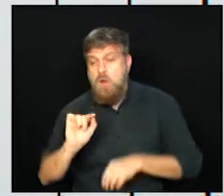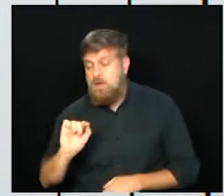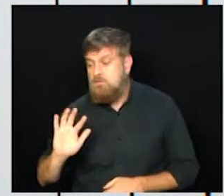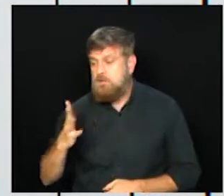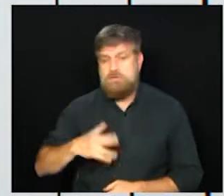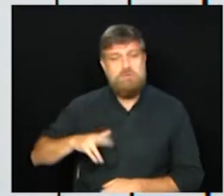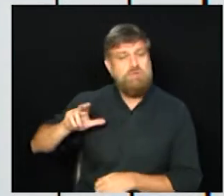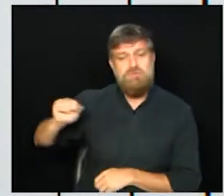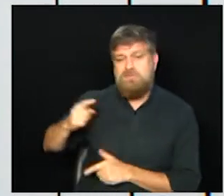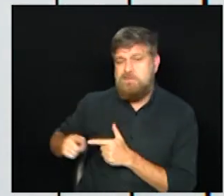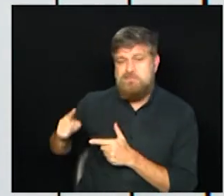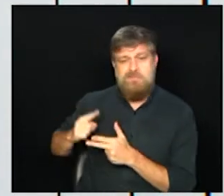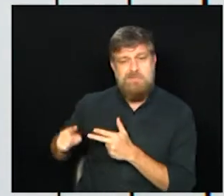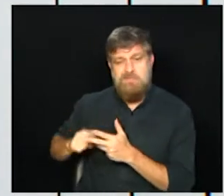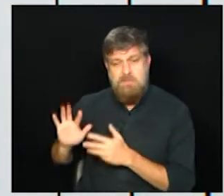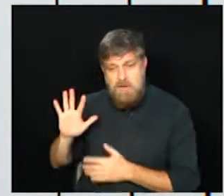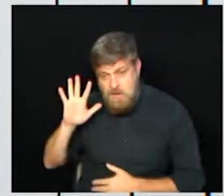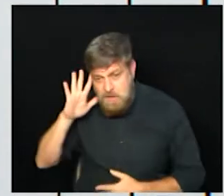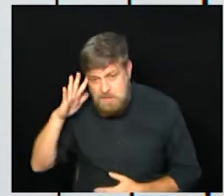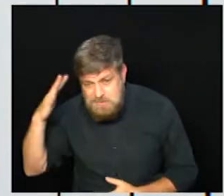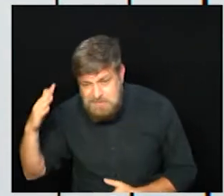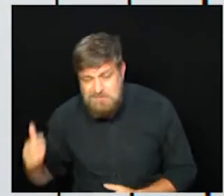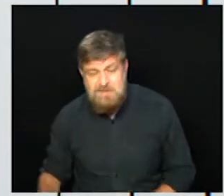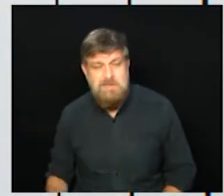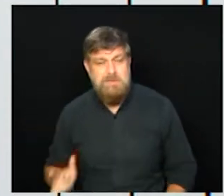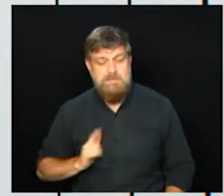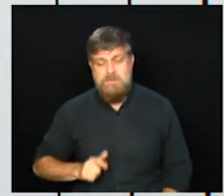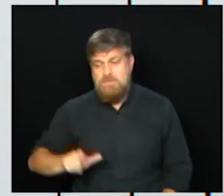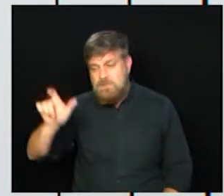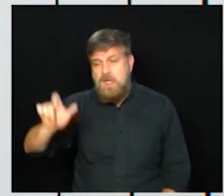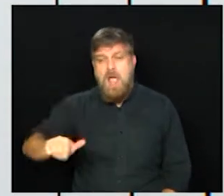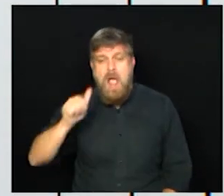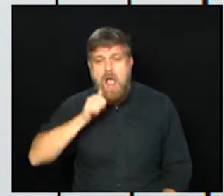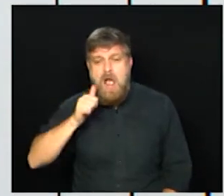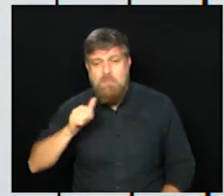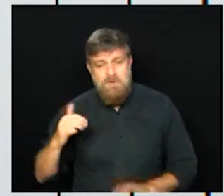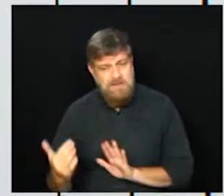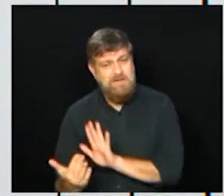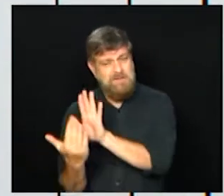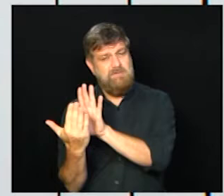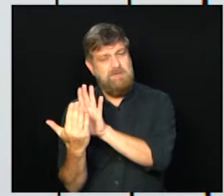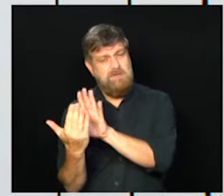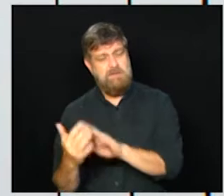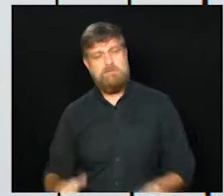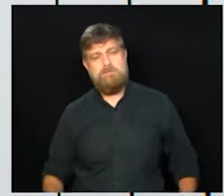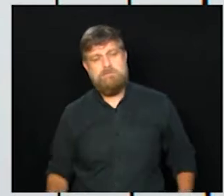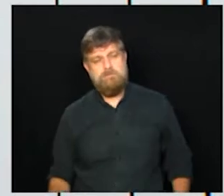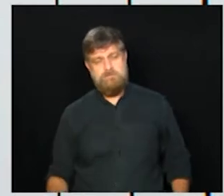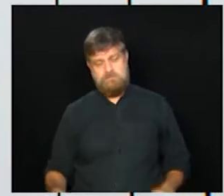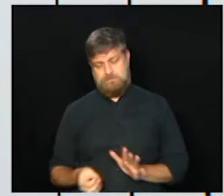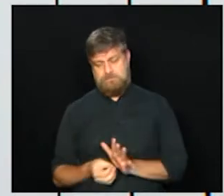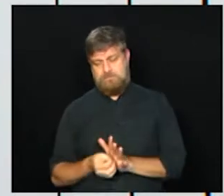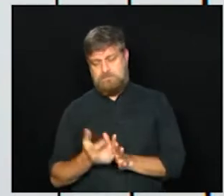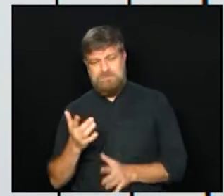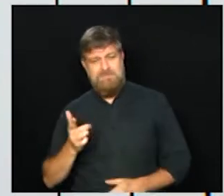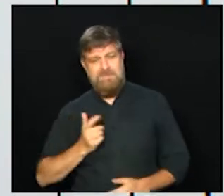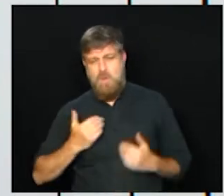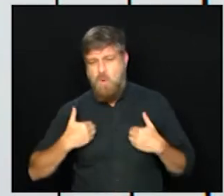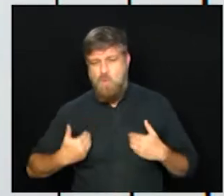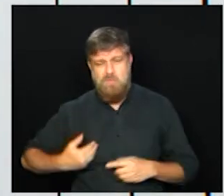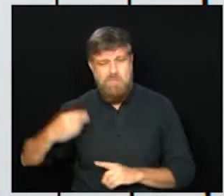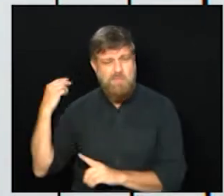conseguir resolver todos os problemas que estão chegando, todos os problemas que as mulheres acabam enfrentando. Então, muitas vezes a física